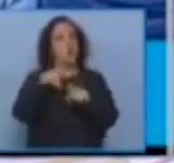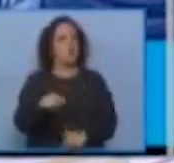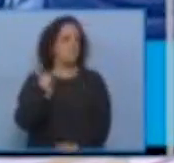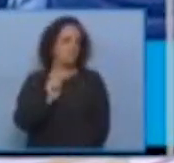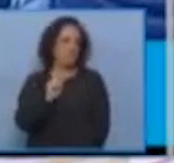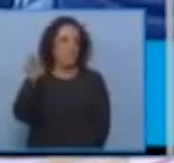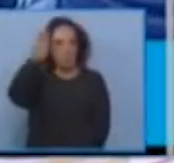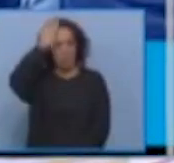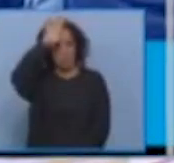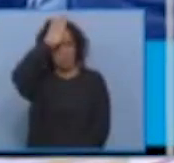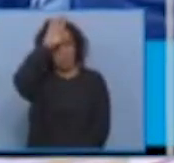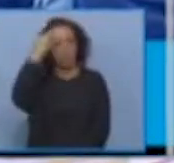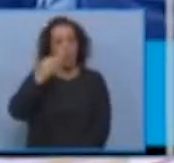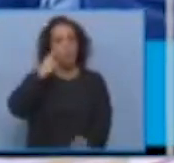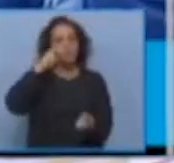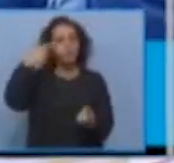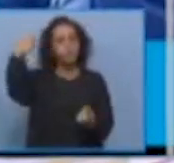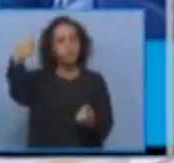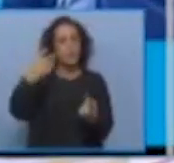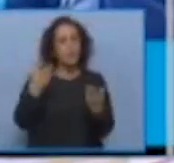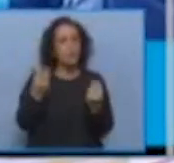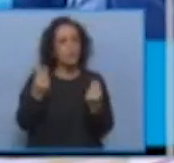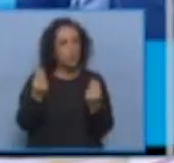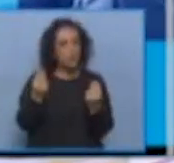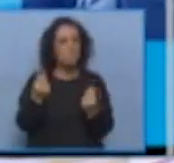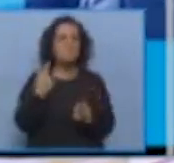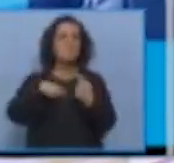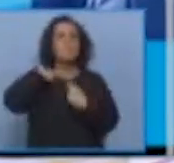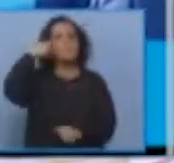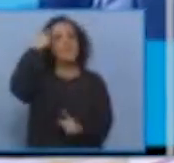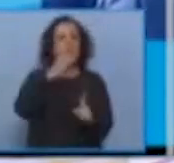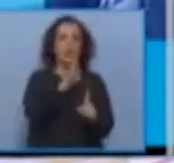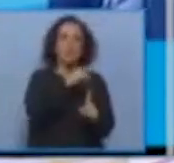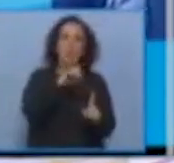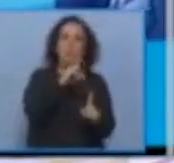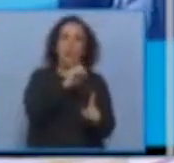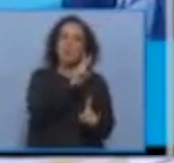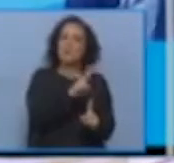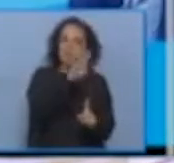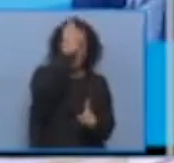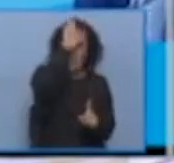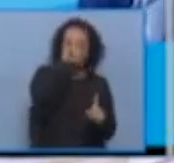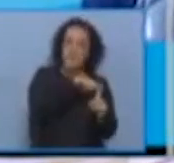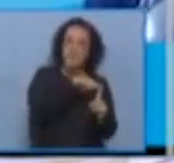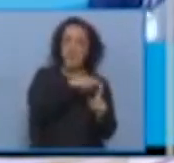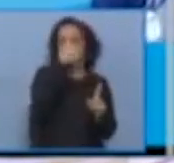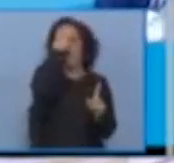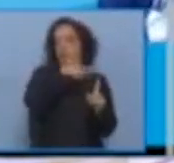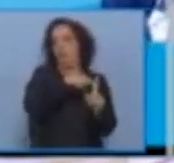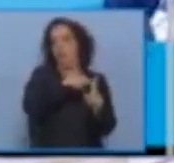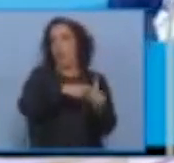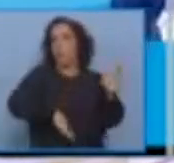O Papa tem viajado muitíssimo, não é? Nós pensávamos que João Paulo II era o máximo